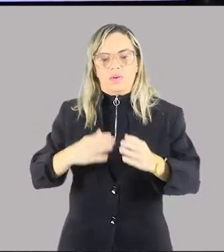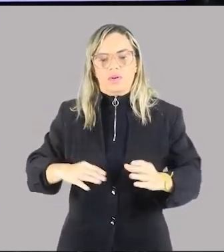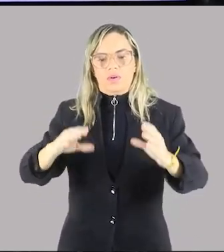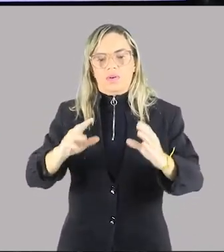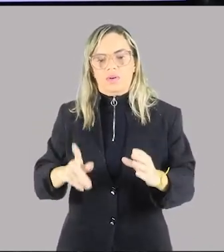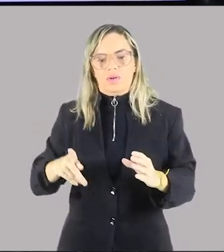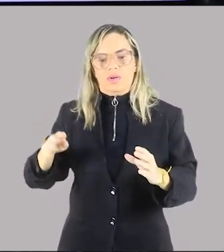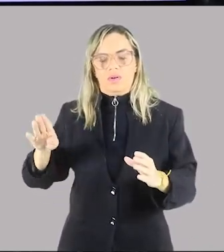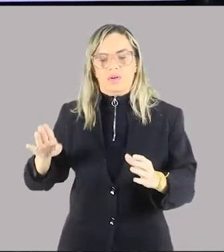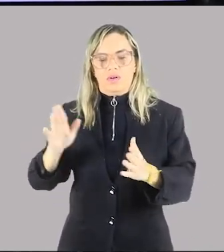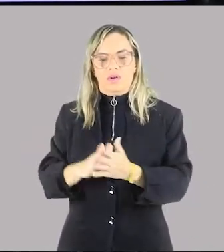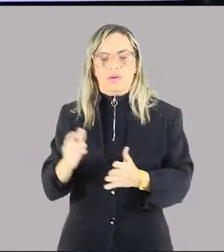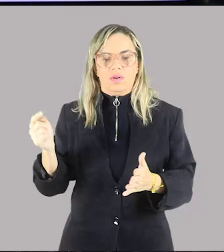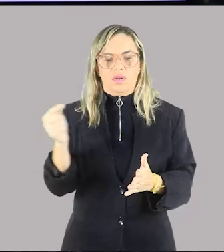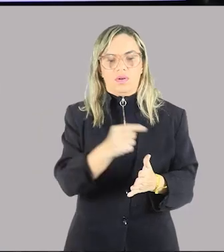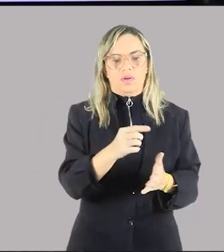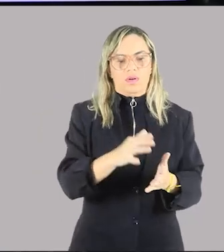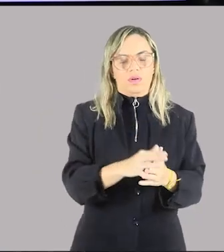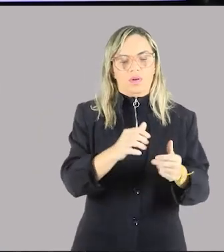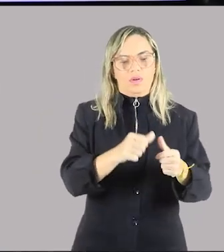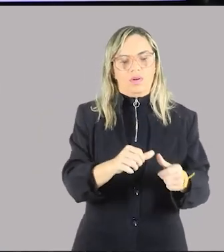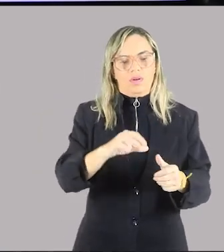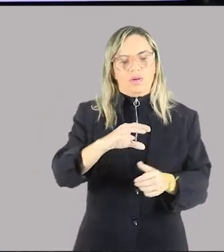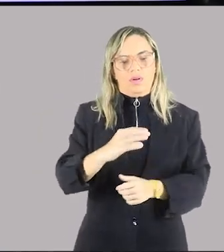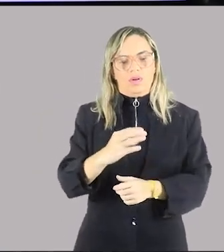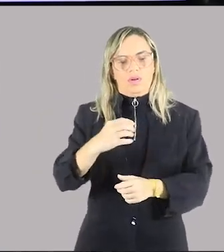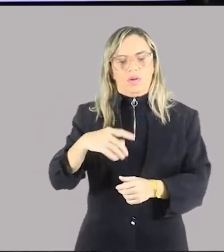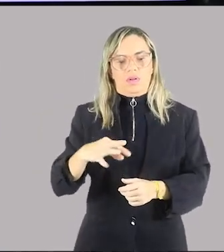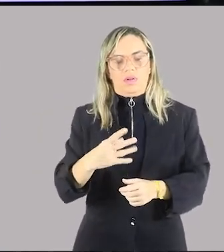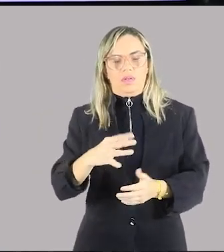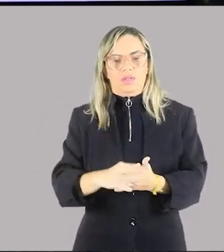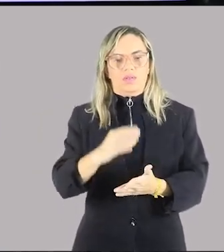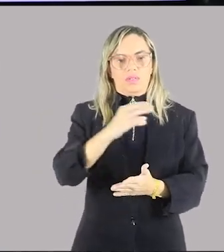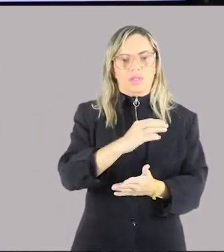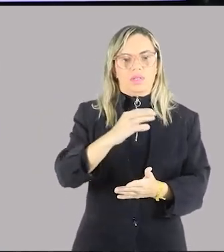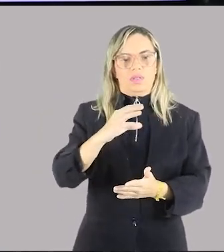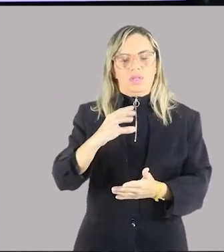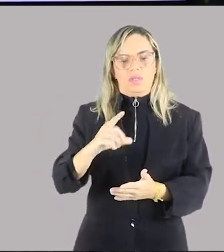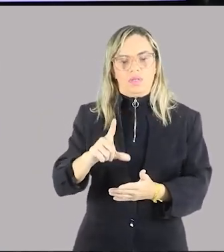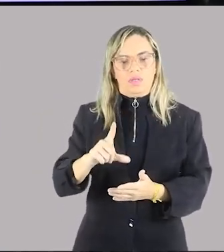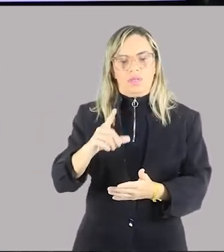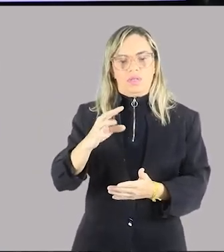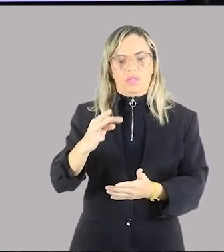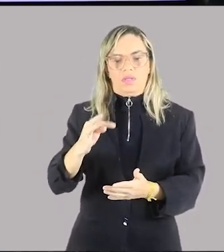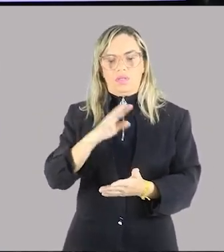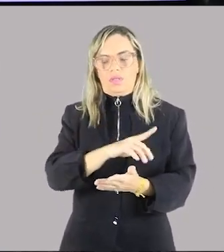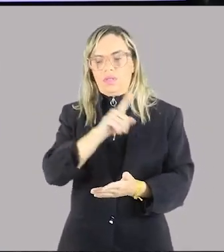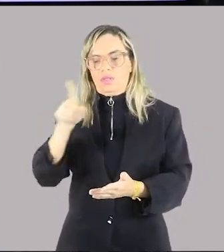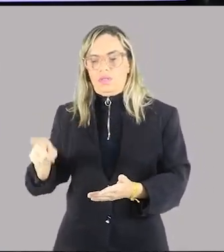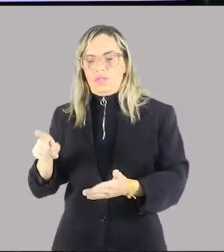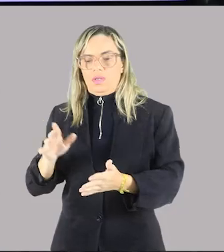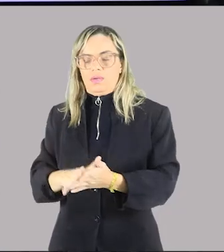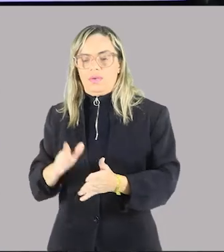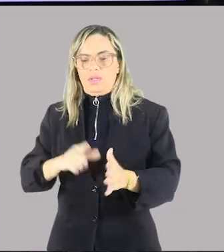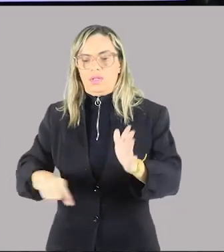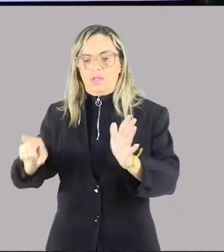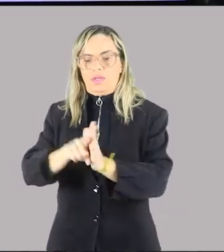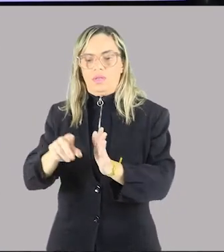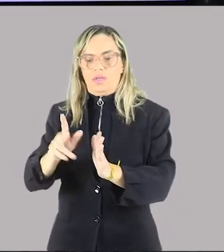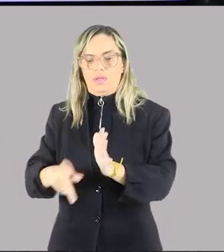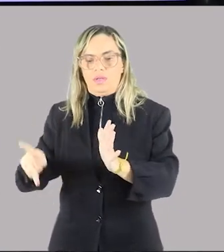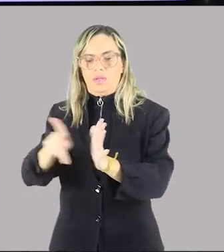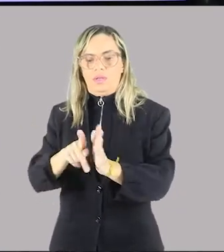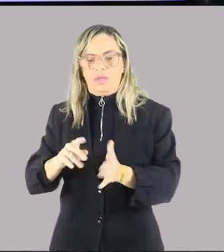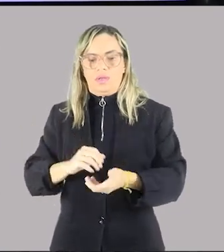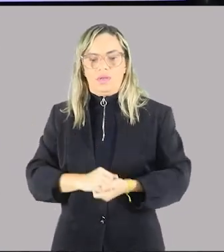seletista será regido pela consolidação das leis do trabalho e o estatutário será regido por lei própria, tá? Por lei